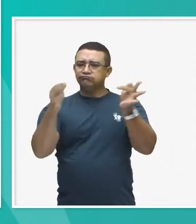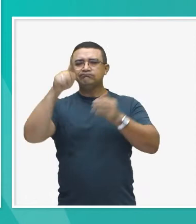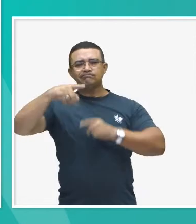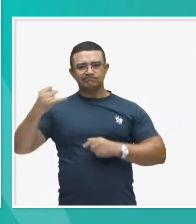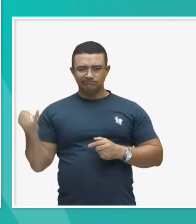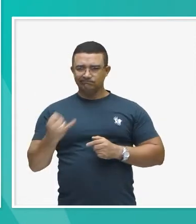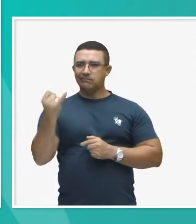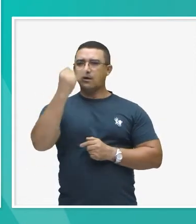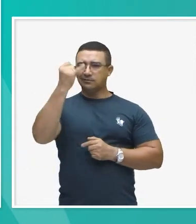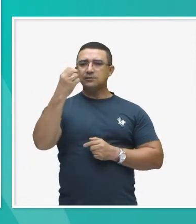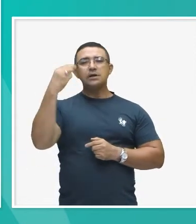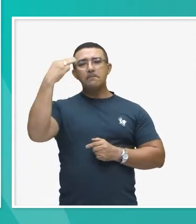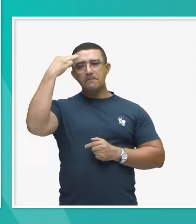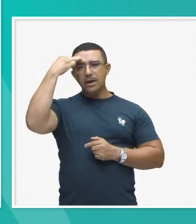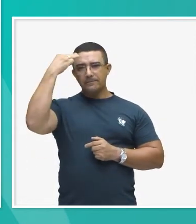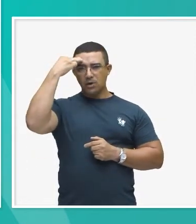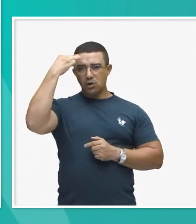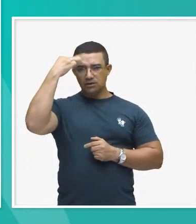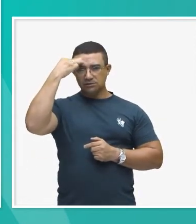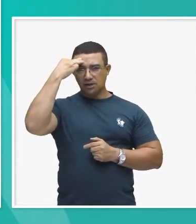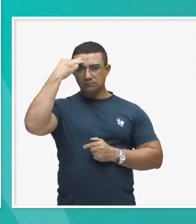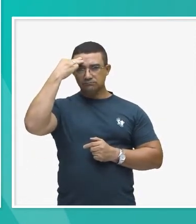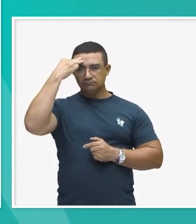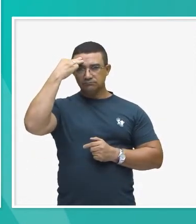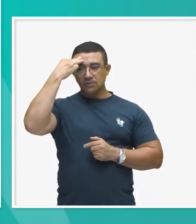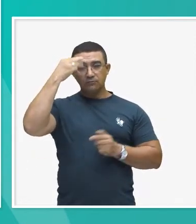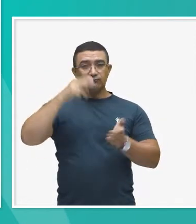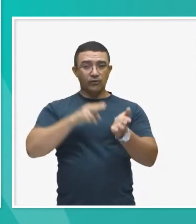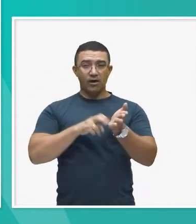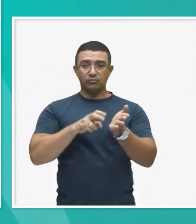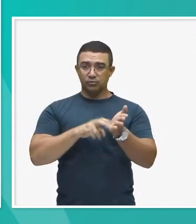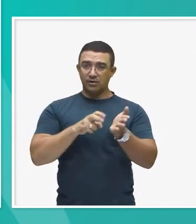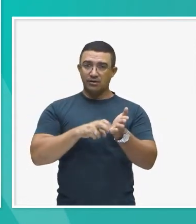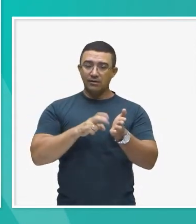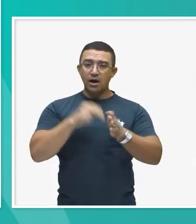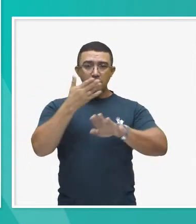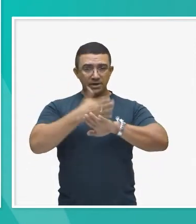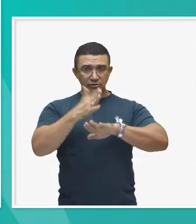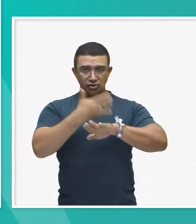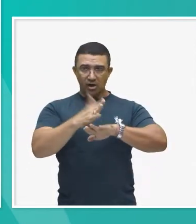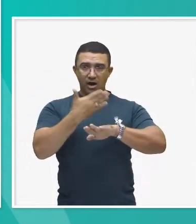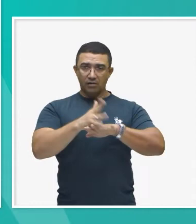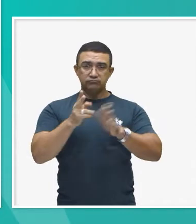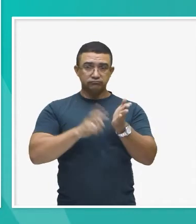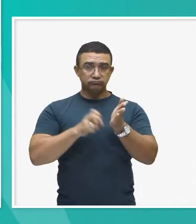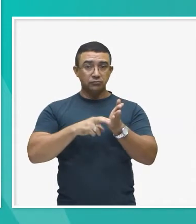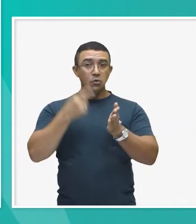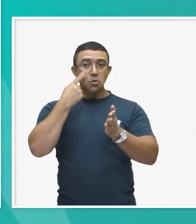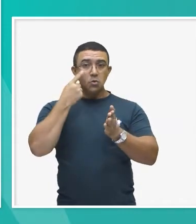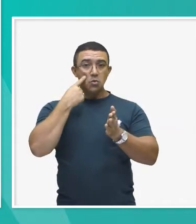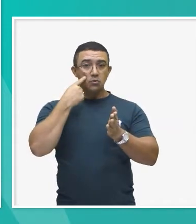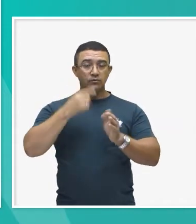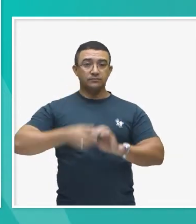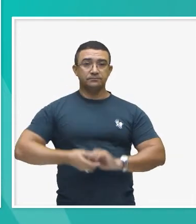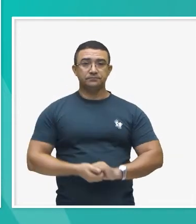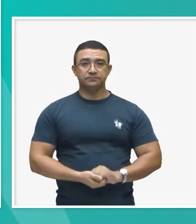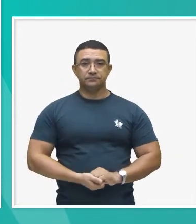importantíssimo memorizá-las agora com Practicing Vocabulary, praticando o vocabulário. Vamos lá para a TV